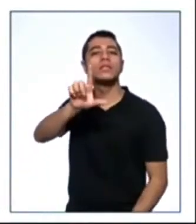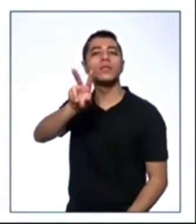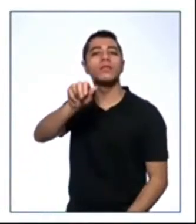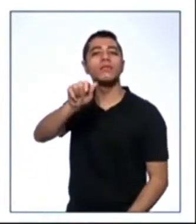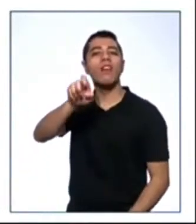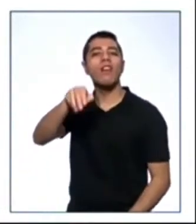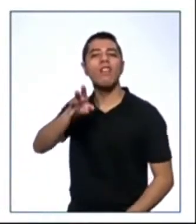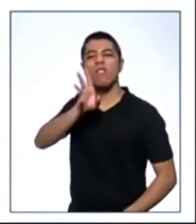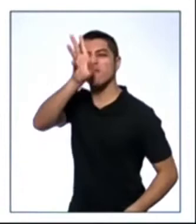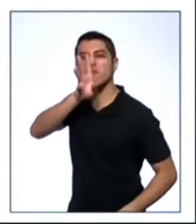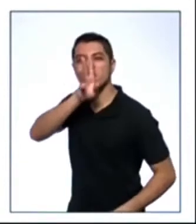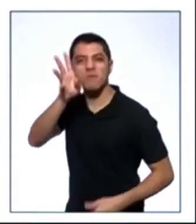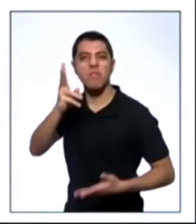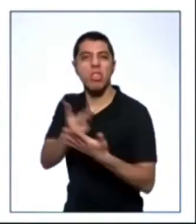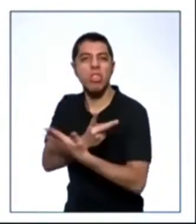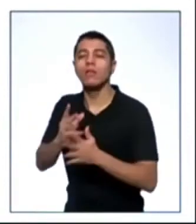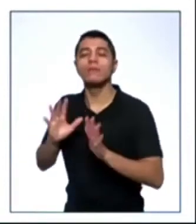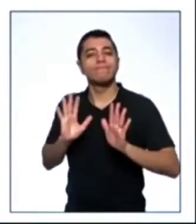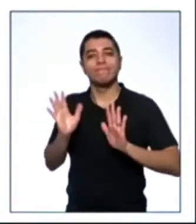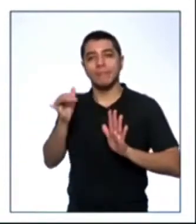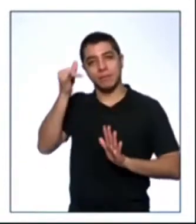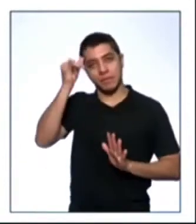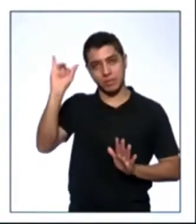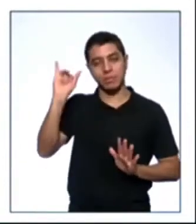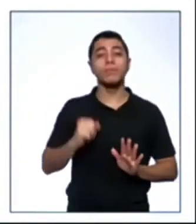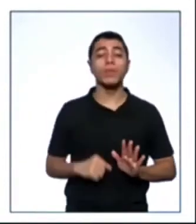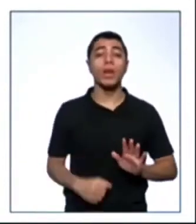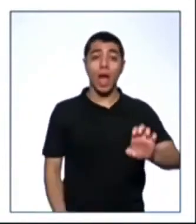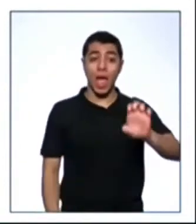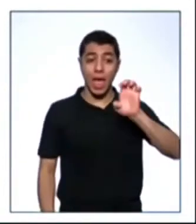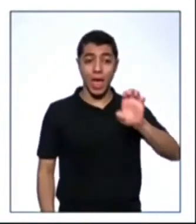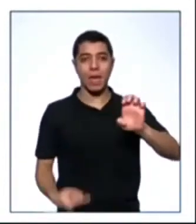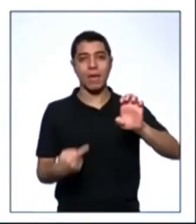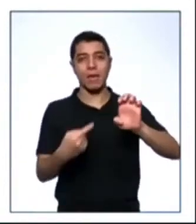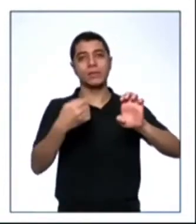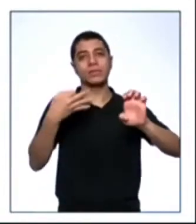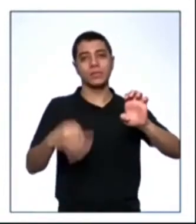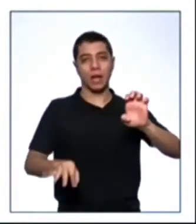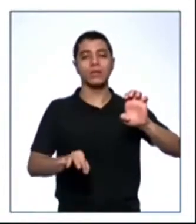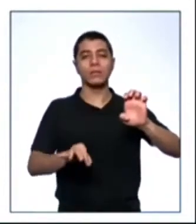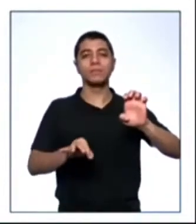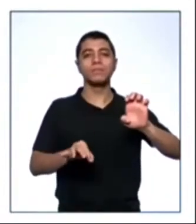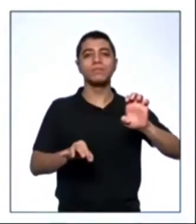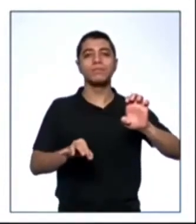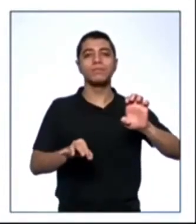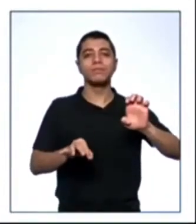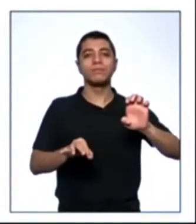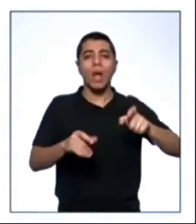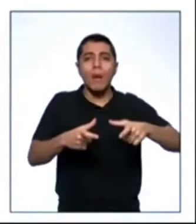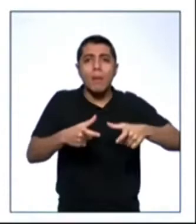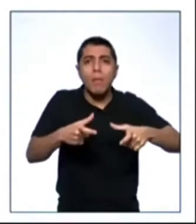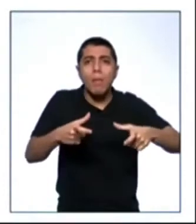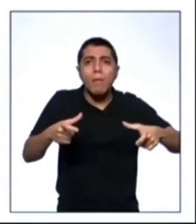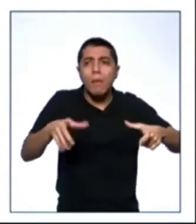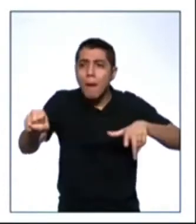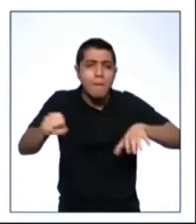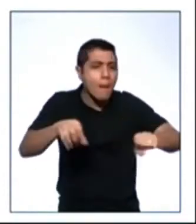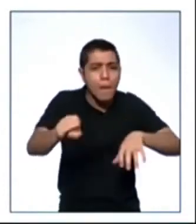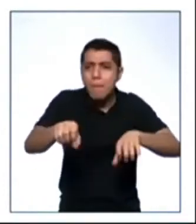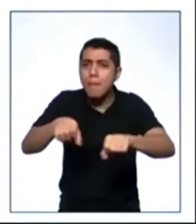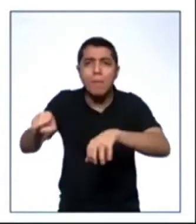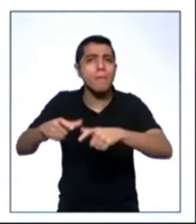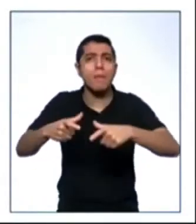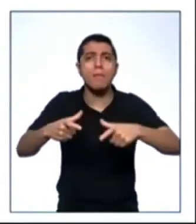Beleza? Então a D está errada. A E é a correta. Expansionismo. Gente, eu poderia usar expansionismo como até